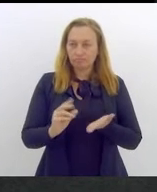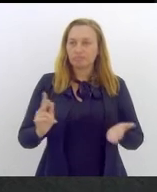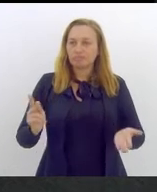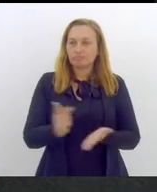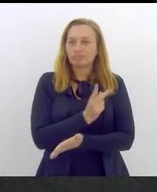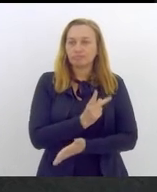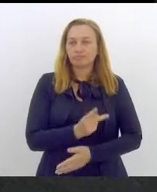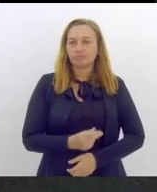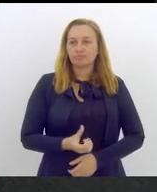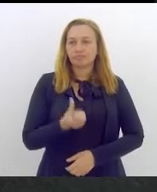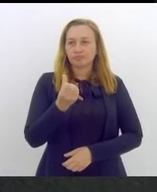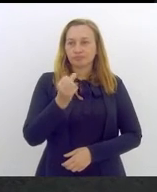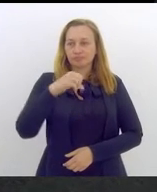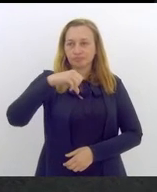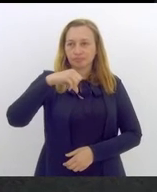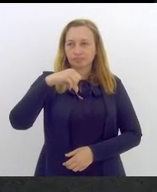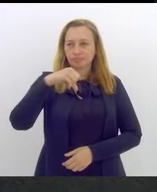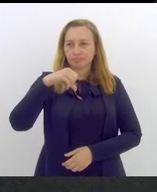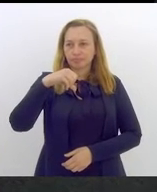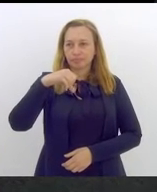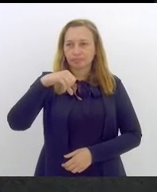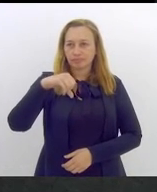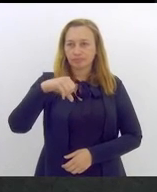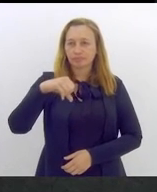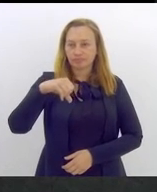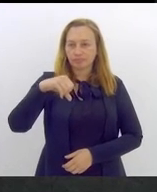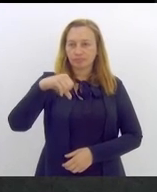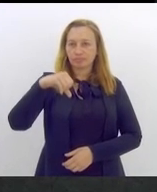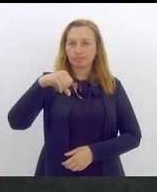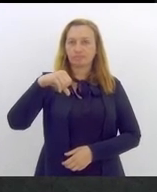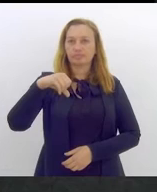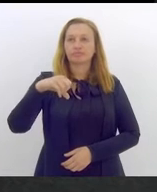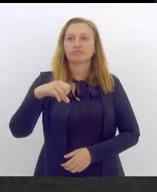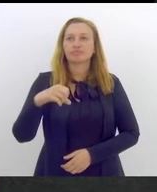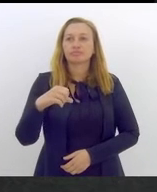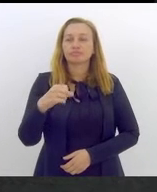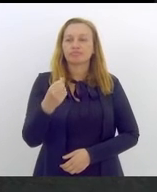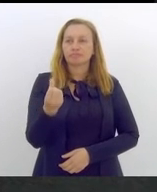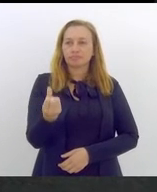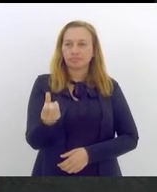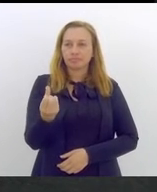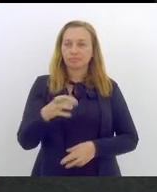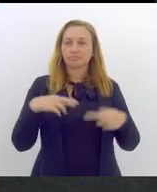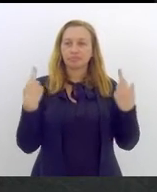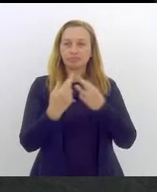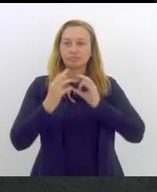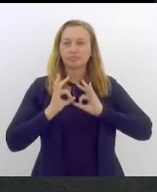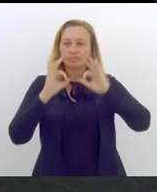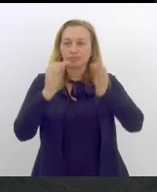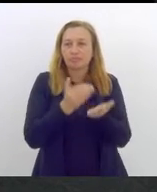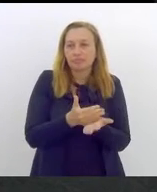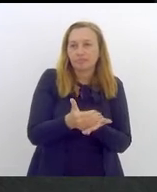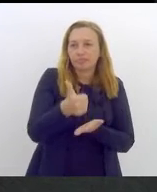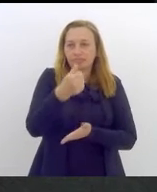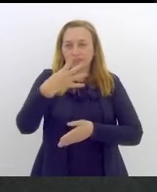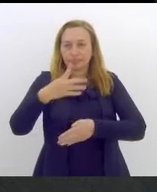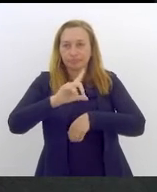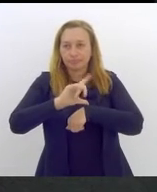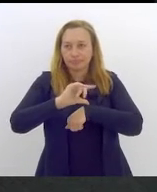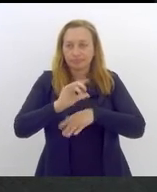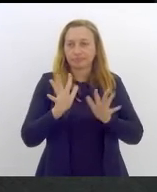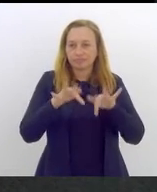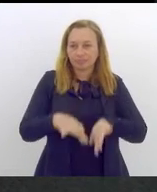na nonagésima sexta sessão ordinária que é iniciada às 14 horas